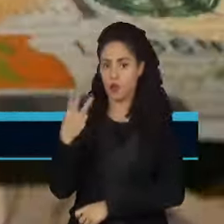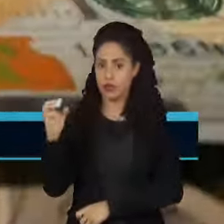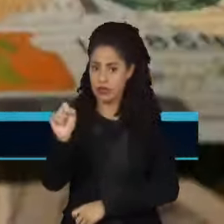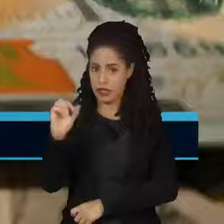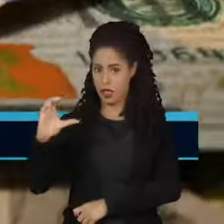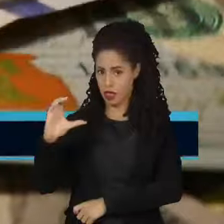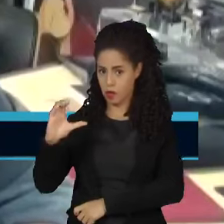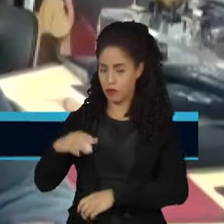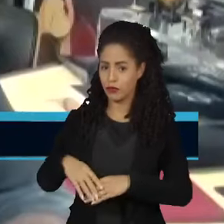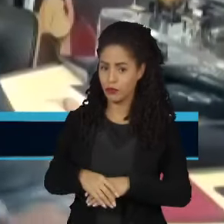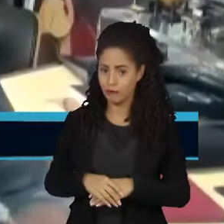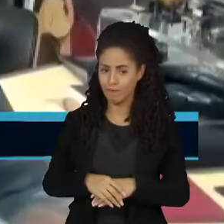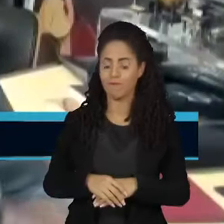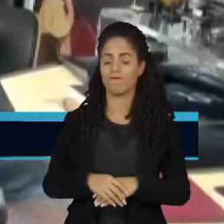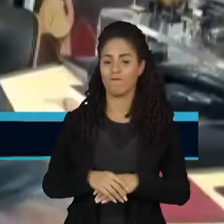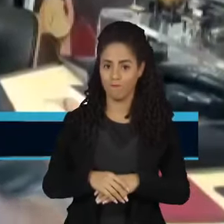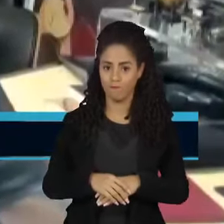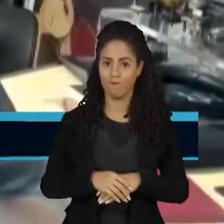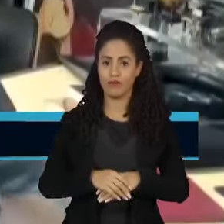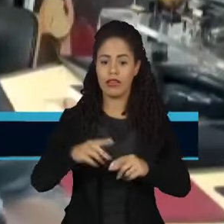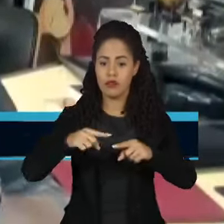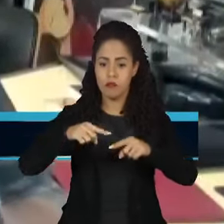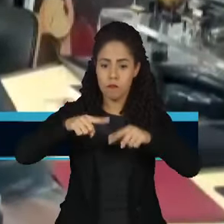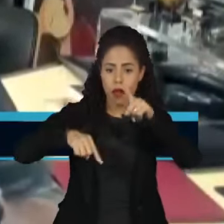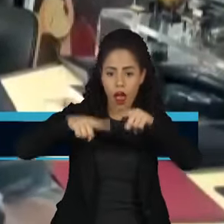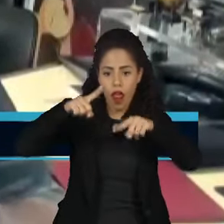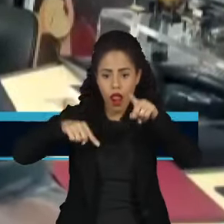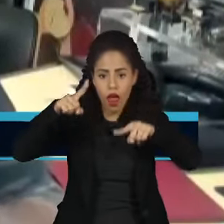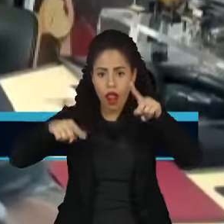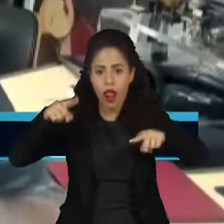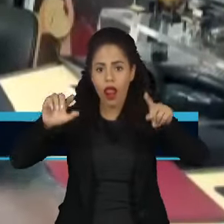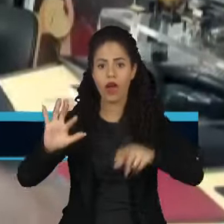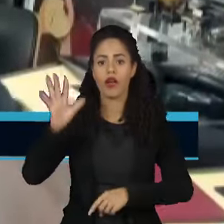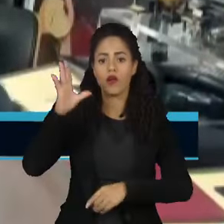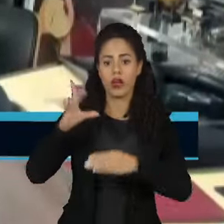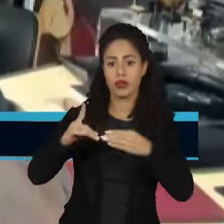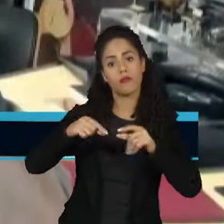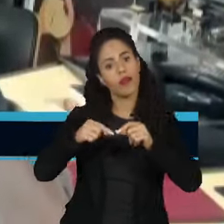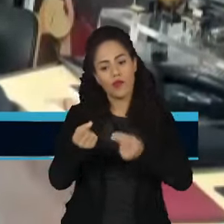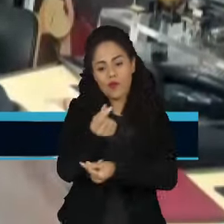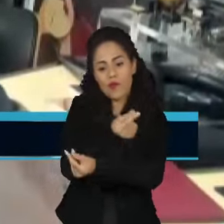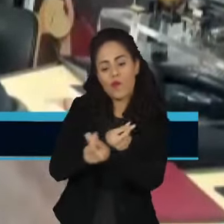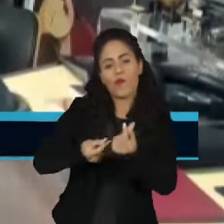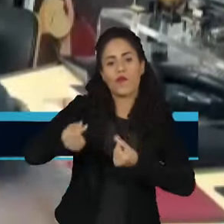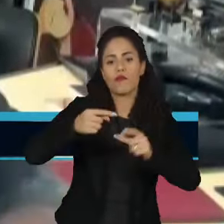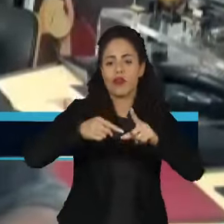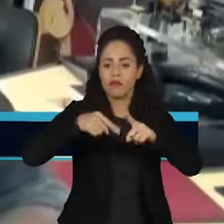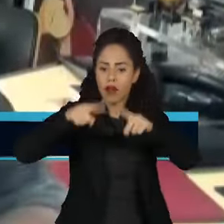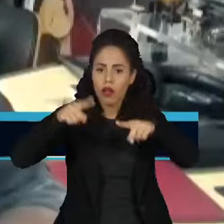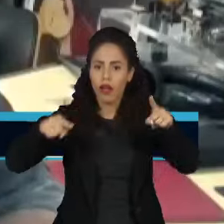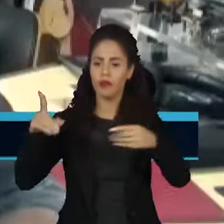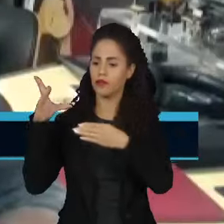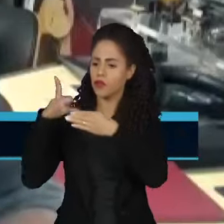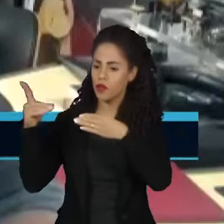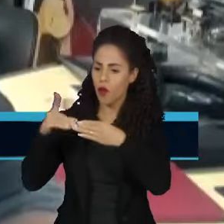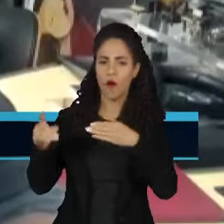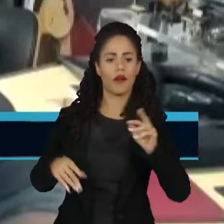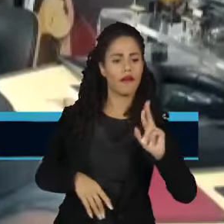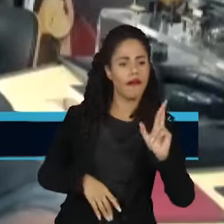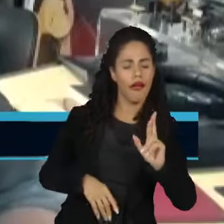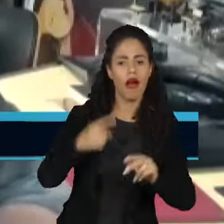R$ 5,38. Essas oscilações na economia, dólar,